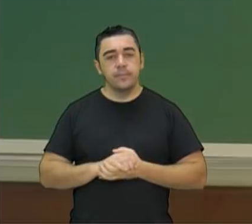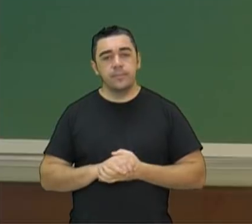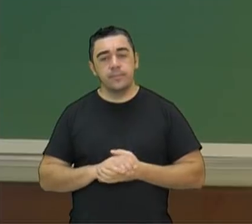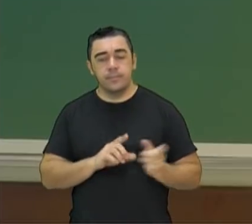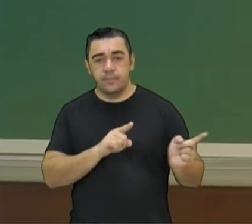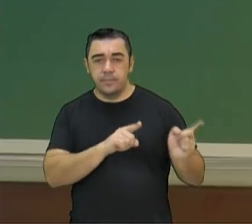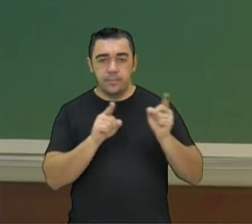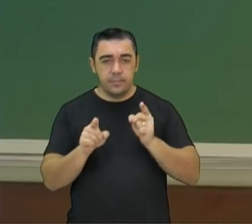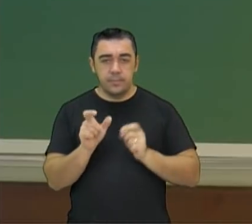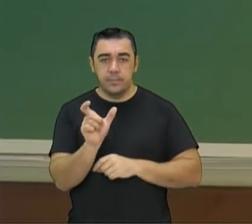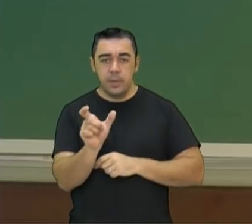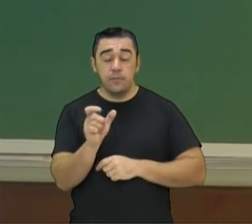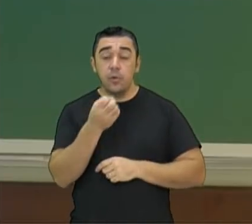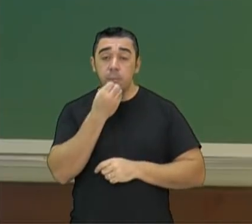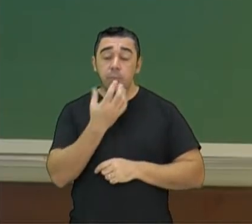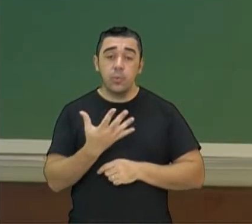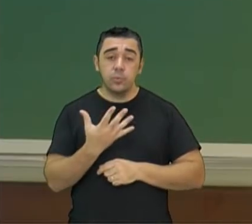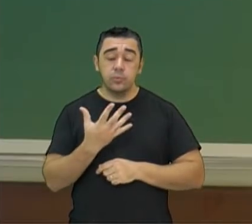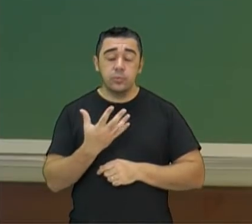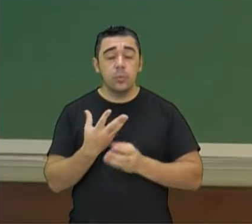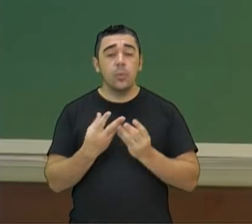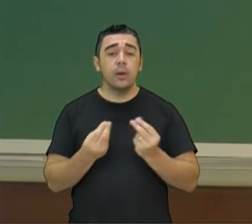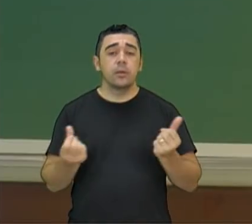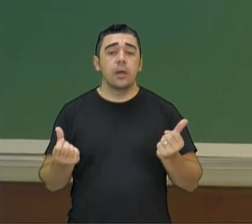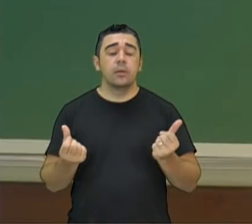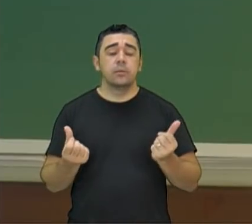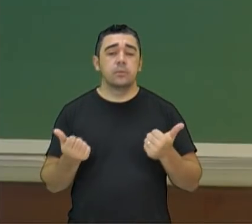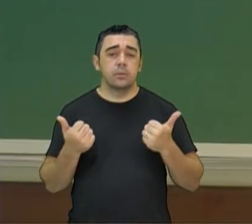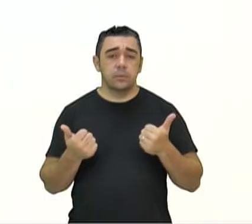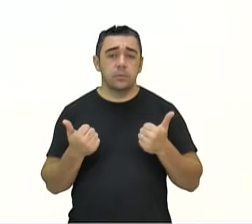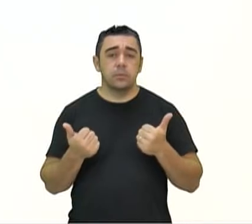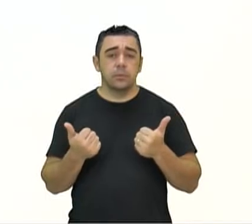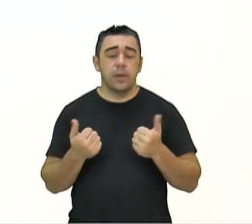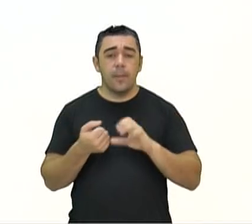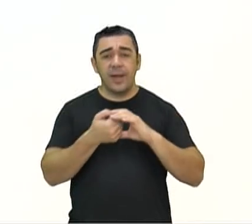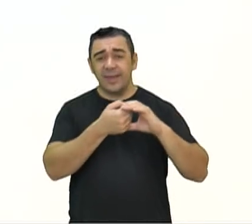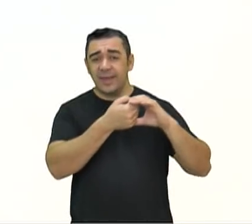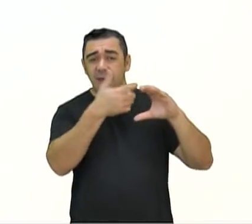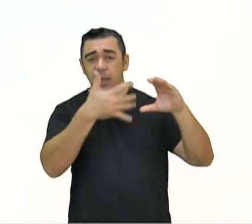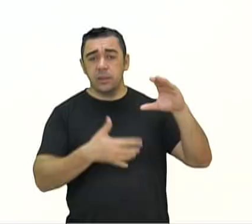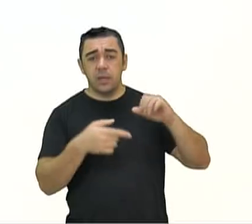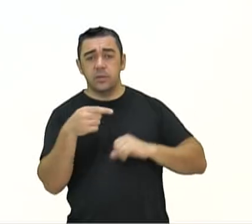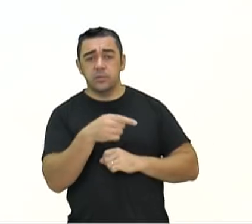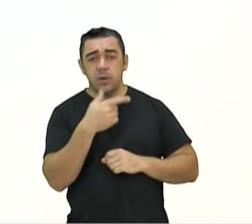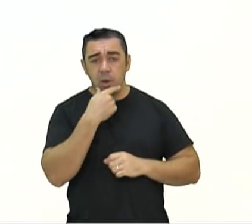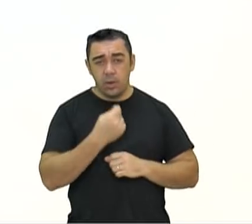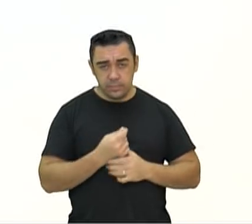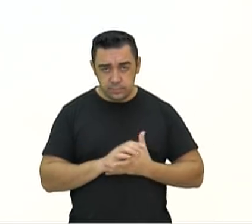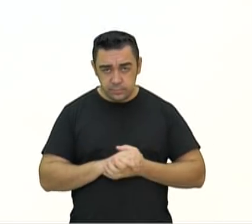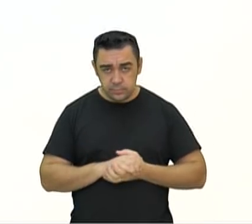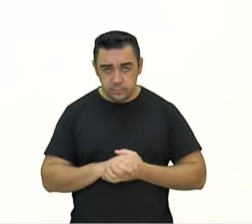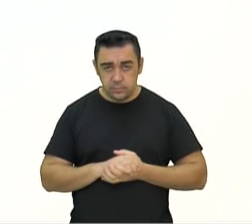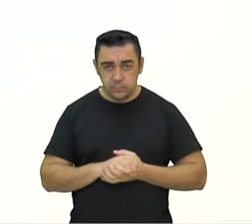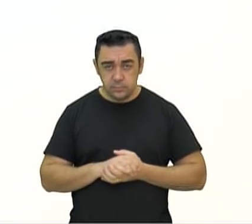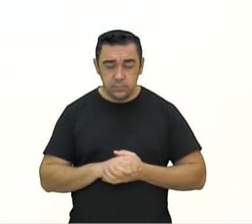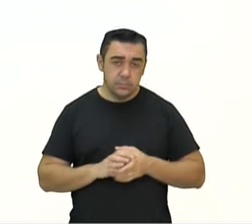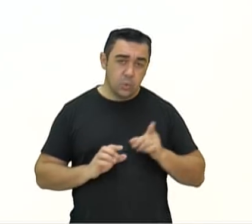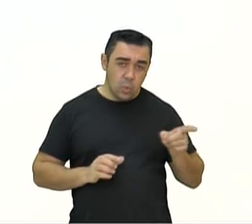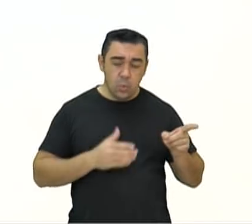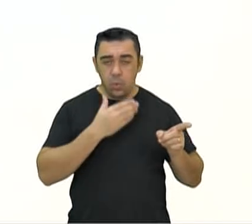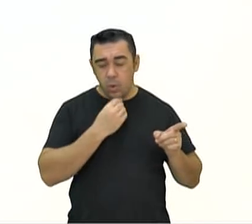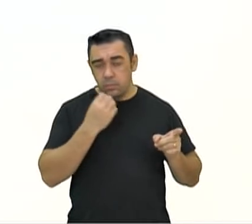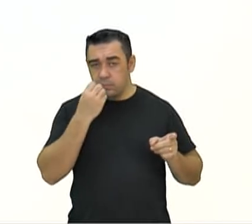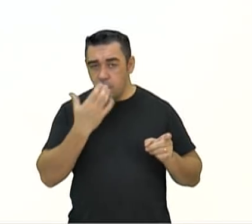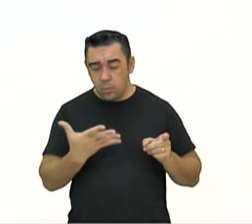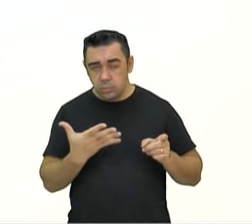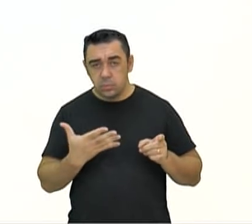na sequência a gente tem bom. Bom é uma qualidade, né? Um atributo, é uma característica desse homem. Então, o homem bom, a gente tem que bom